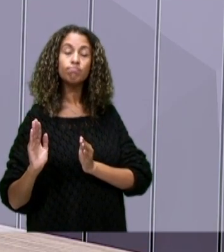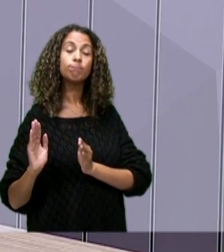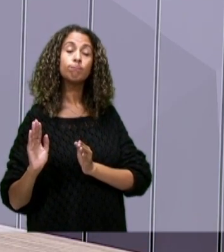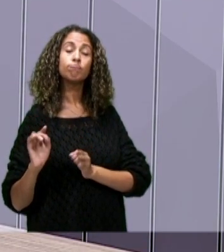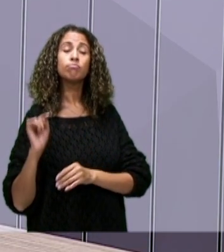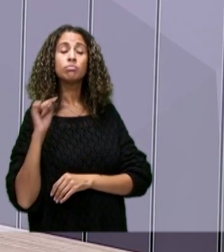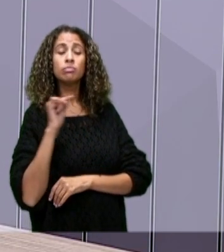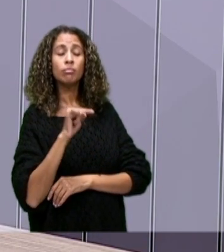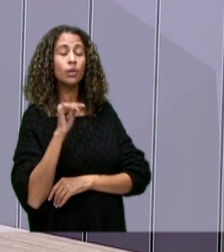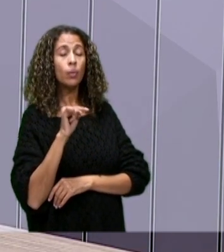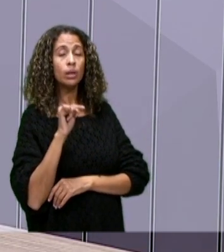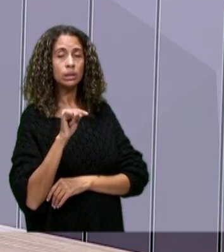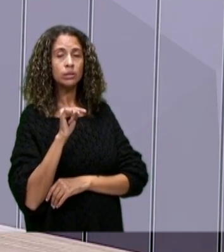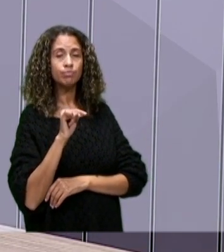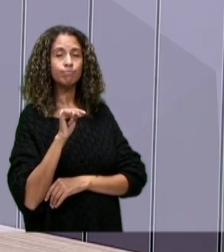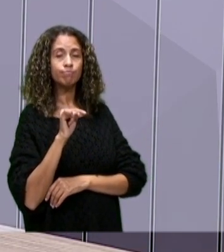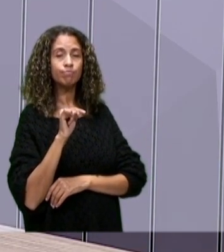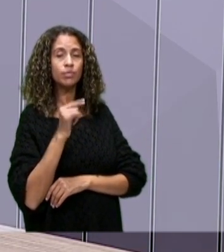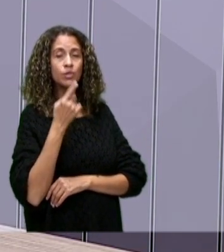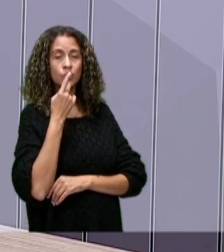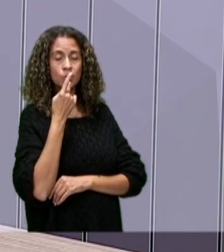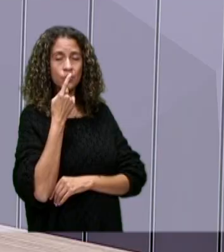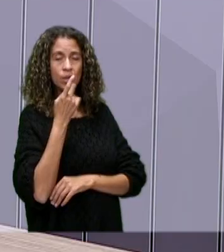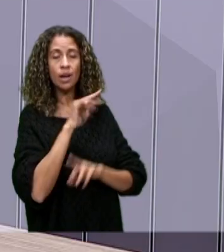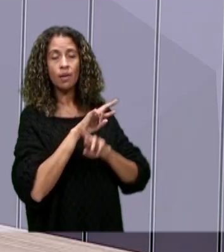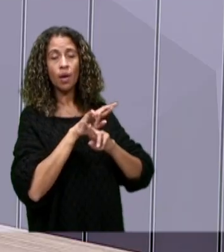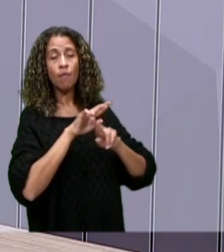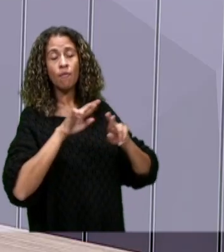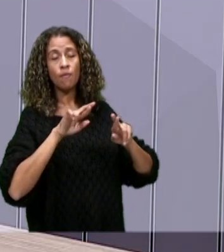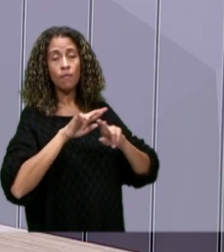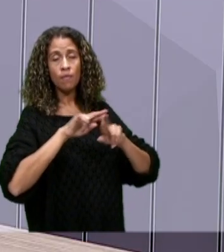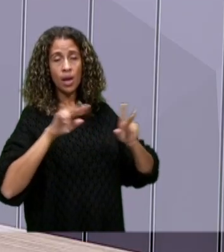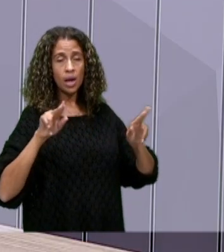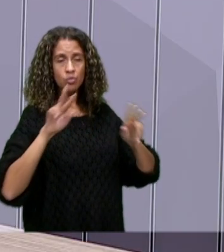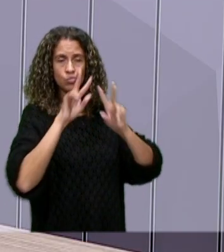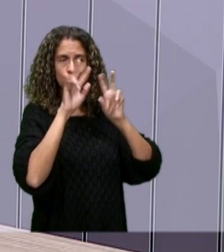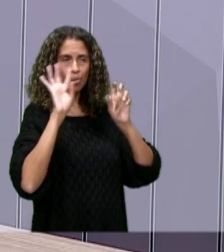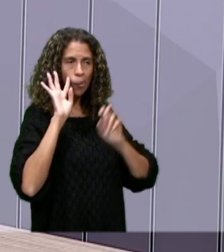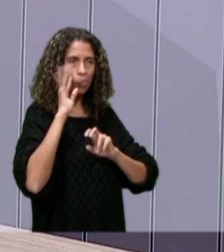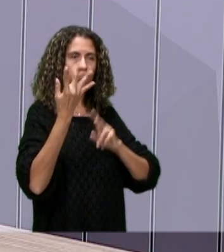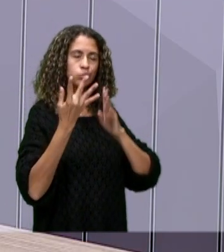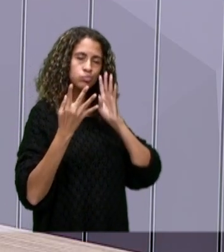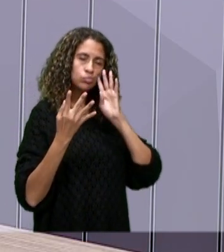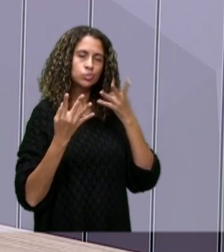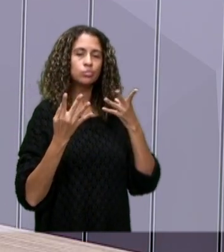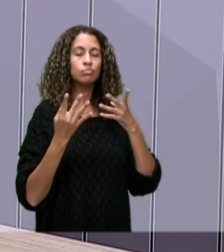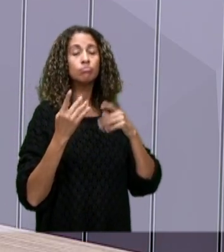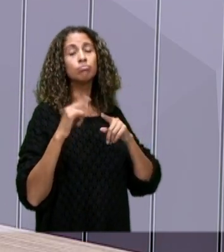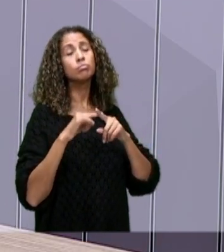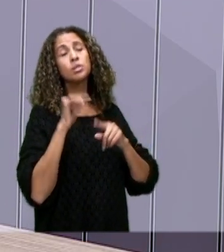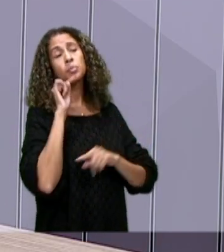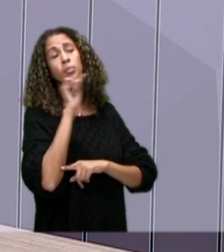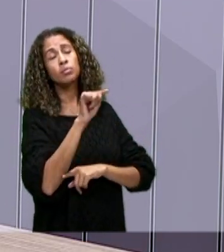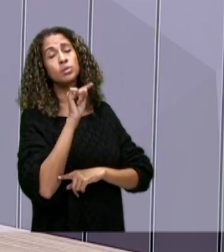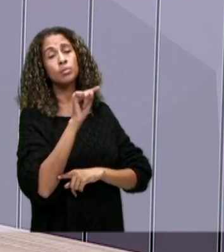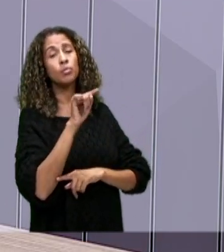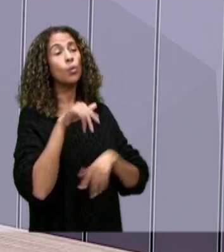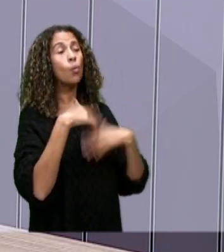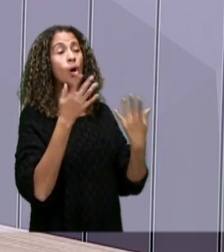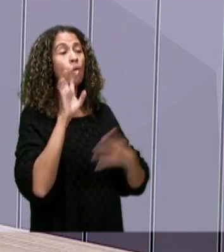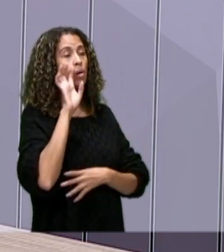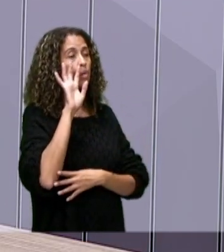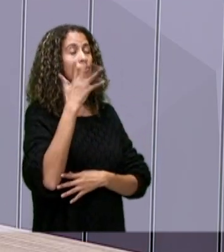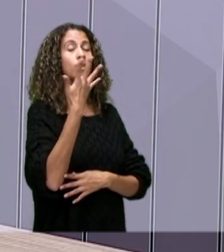Nesse sentido, tu coloca muitos eventos ali, mas para ti, que eventos foram os